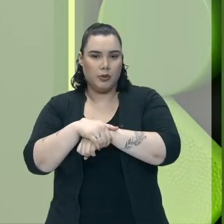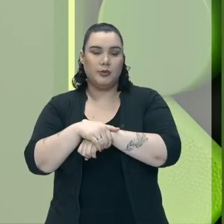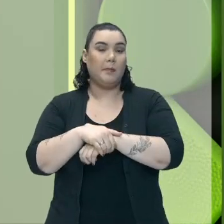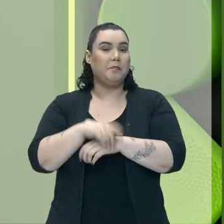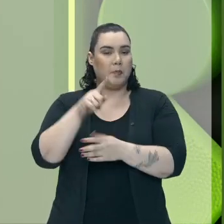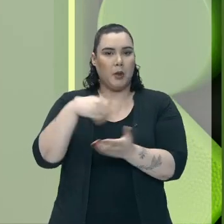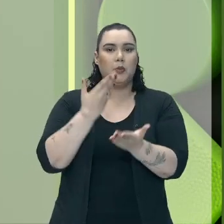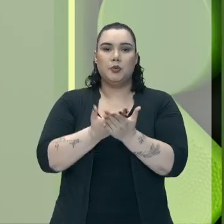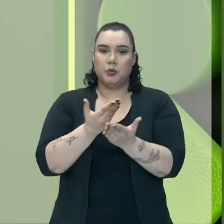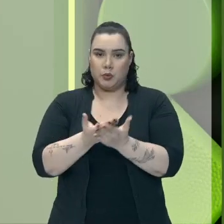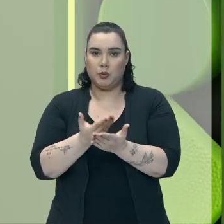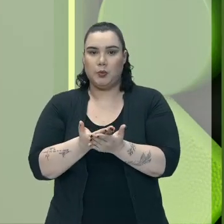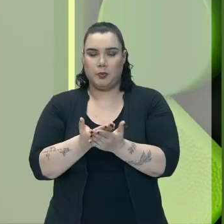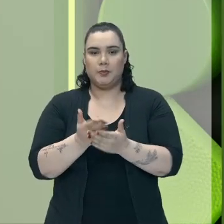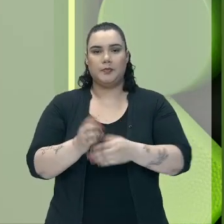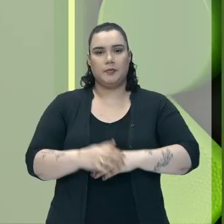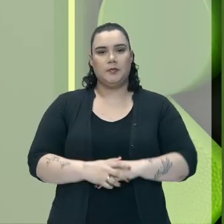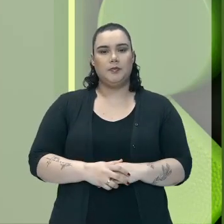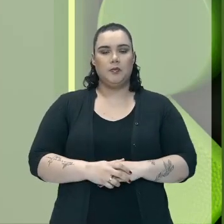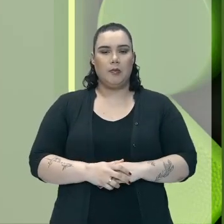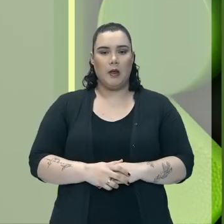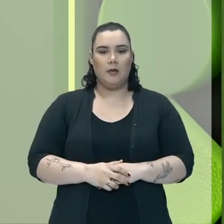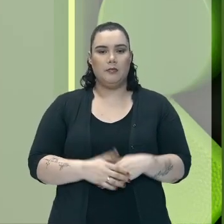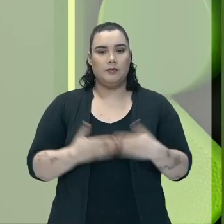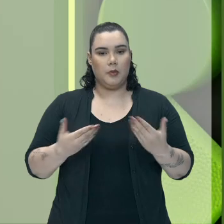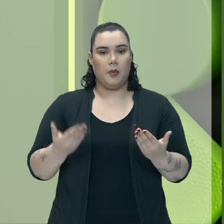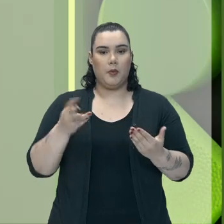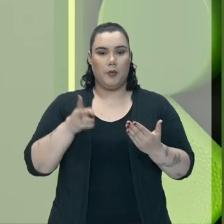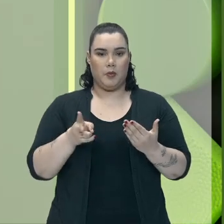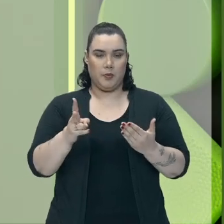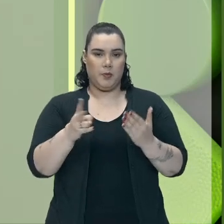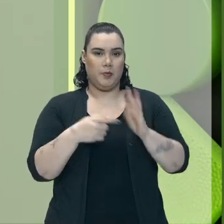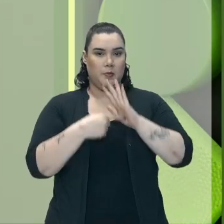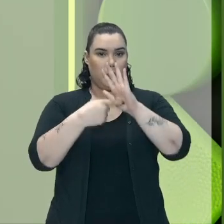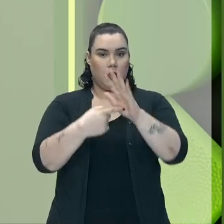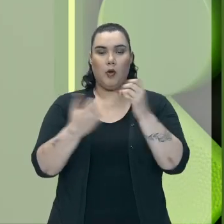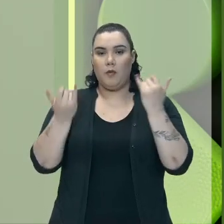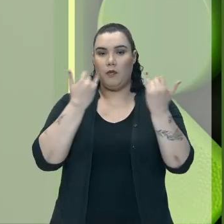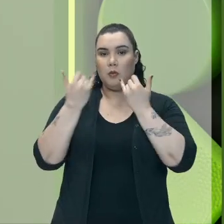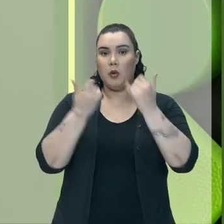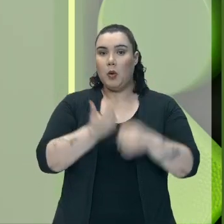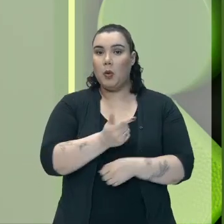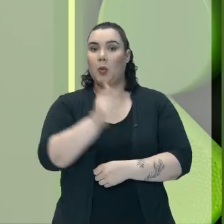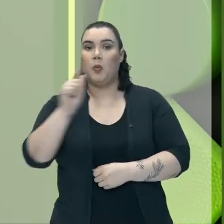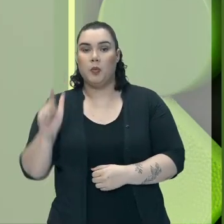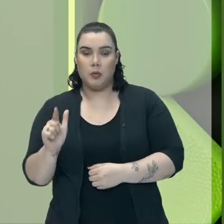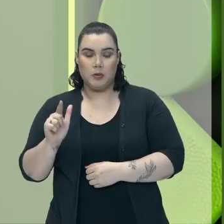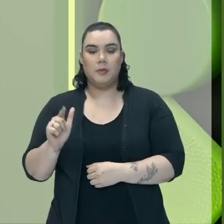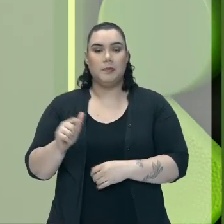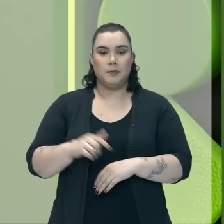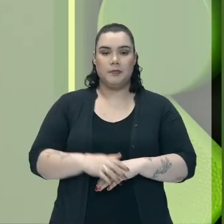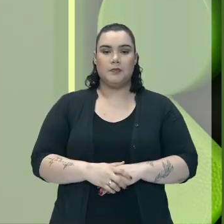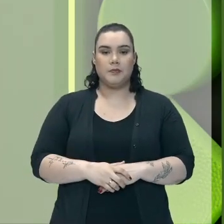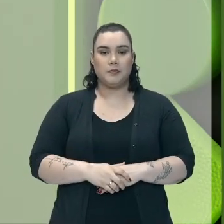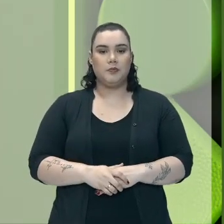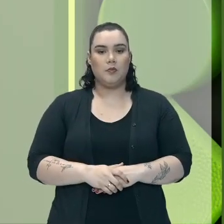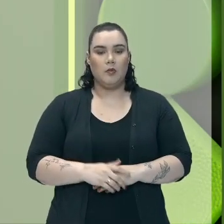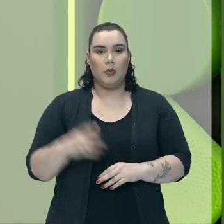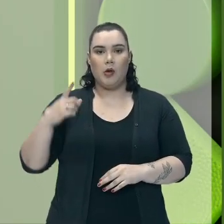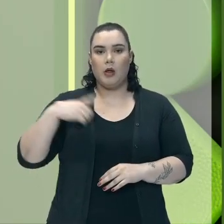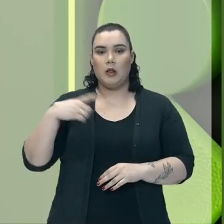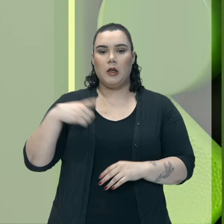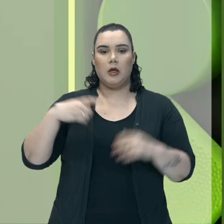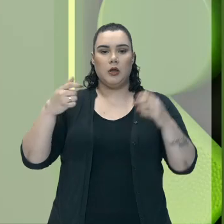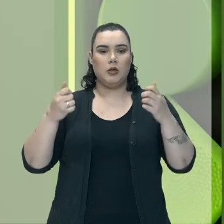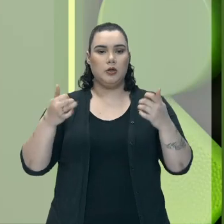Bem, pessoal, vamos continuar então aí com a nossa próxima informação sobre a astronomia. Nós vamos ter aí